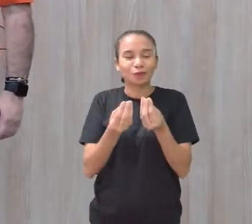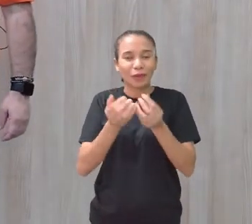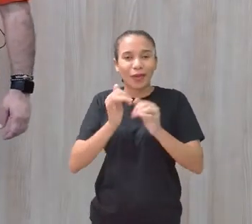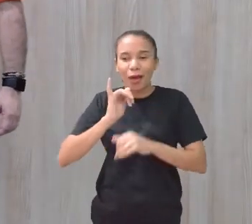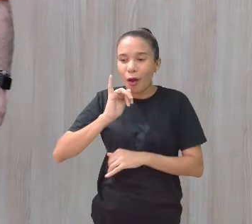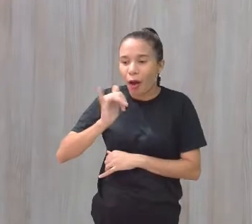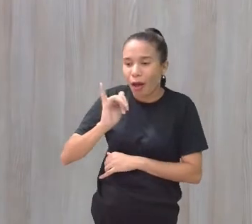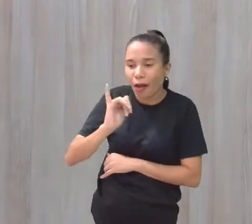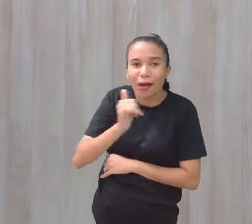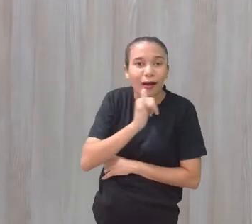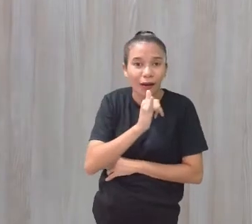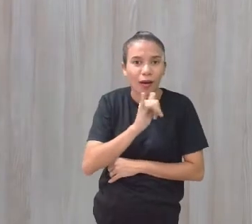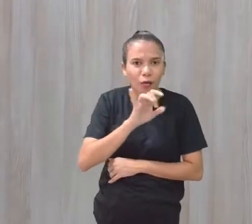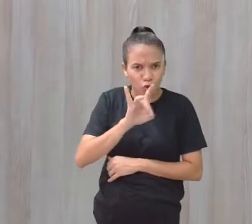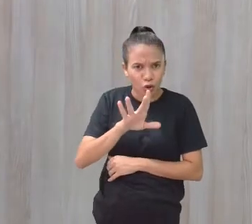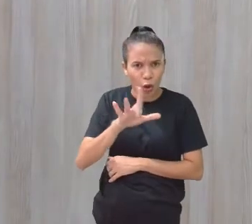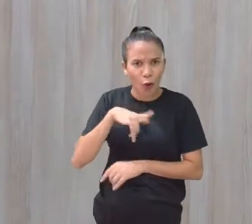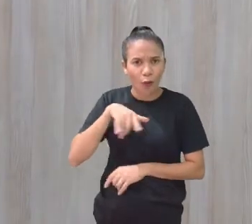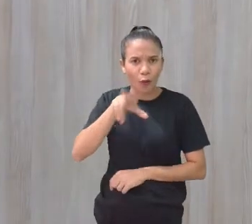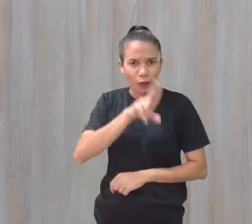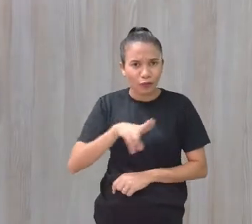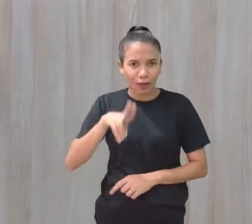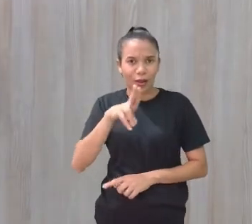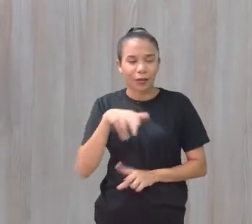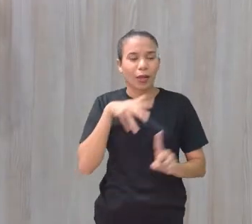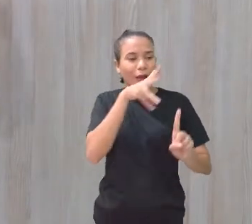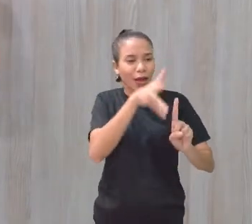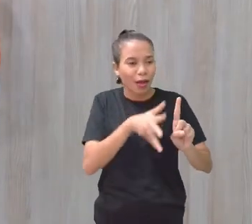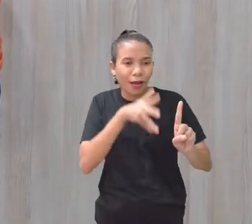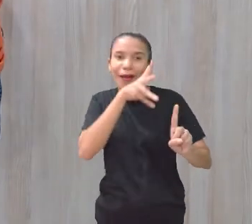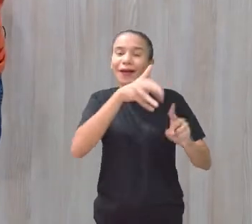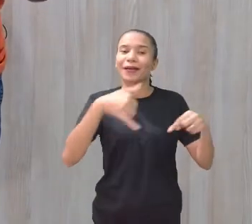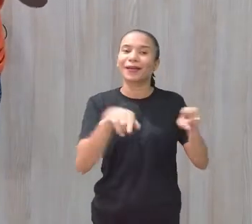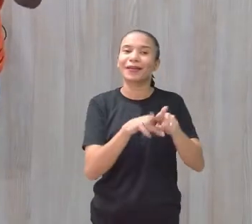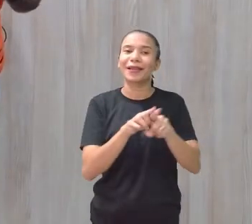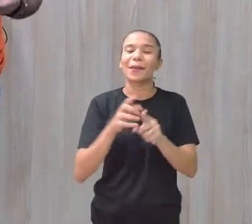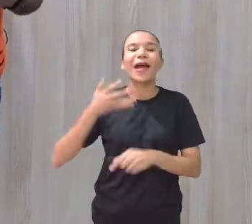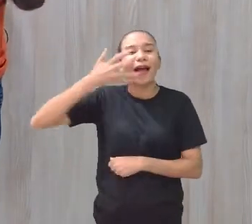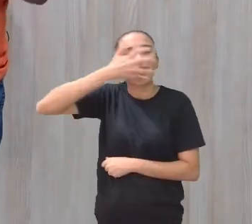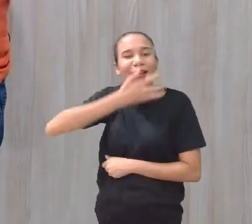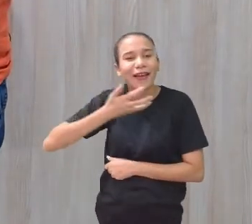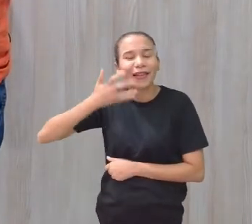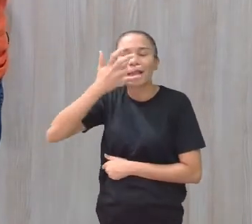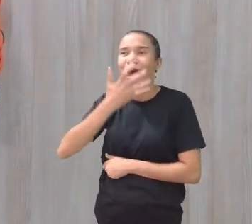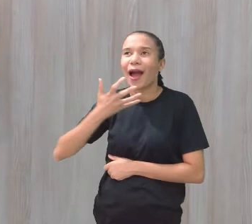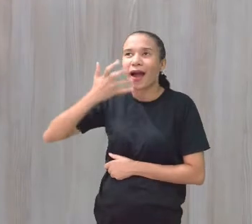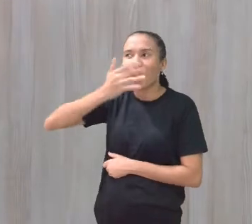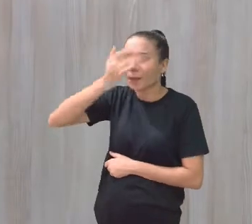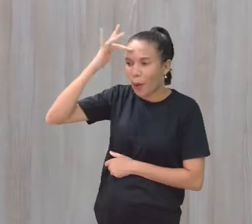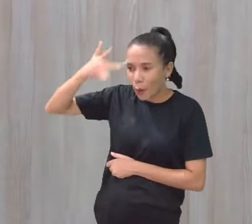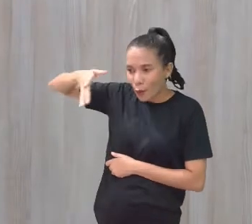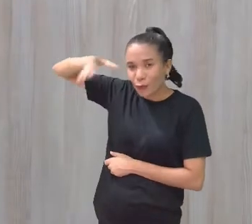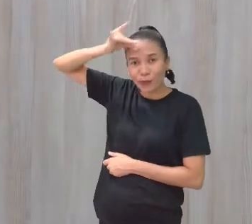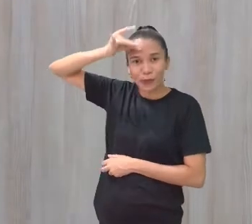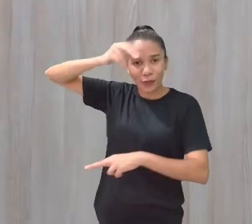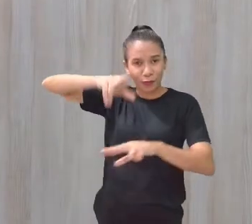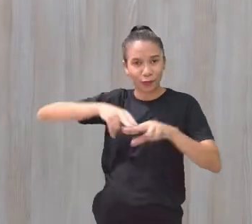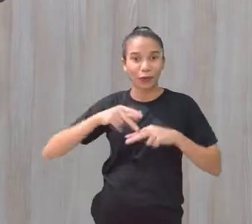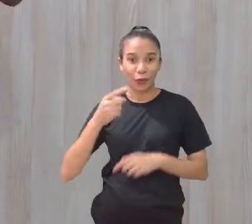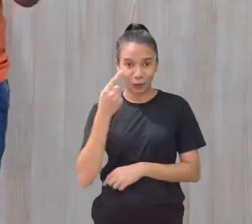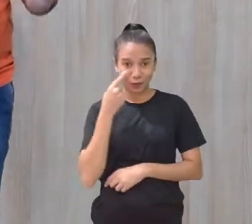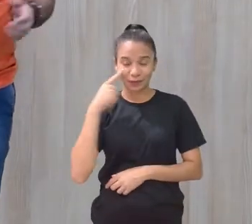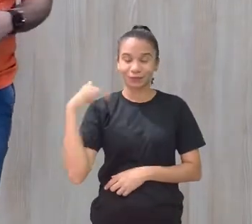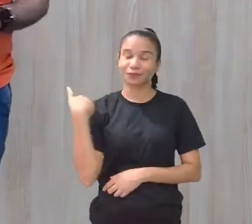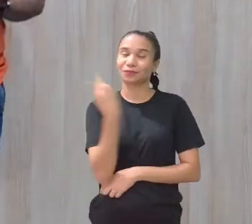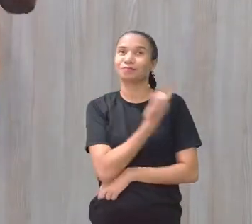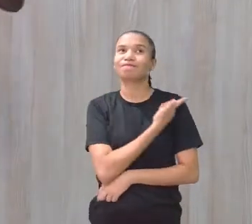contavam essas histórias não somente por meio de histórias orais, mas também por meio de canções. Então, vejam, né, que quando a